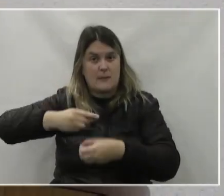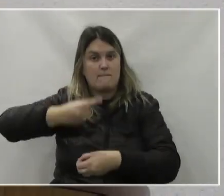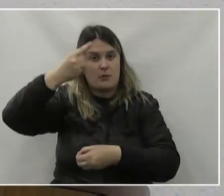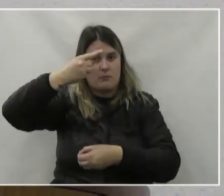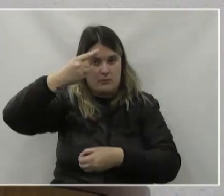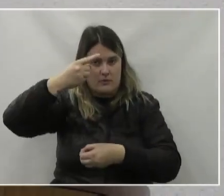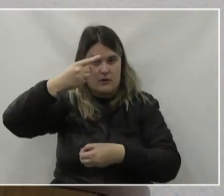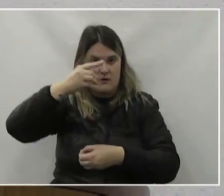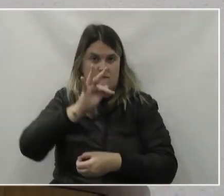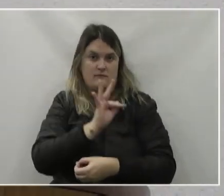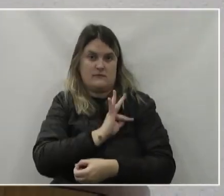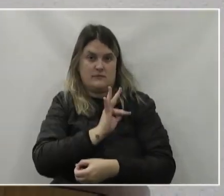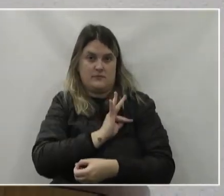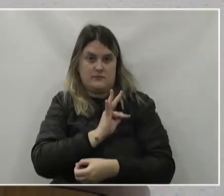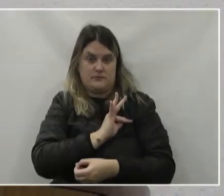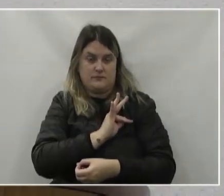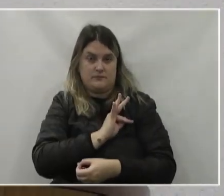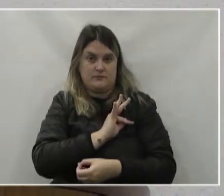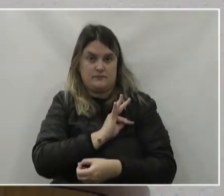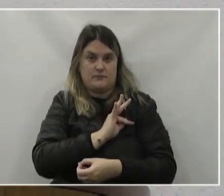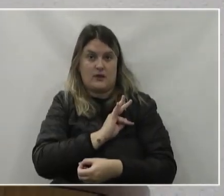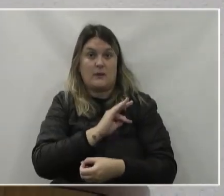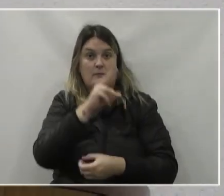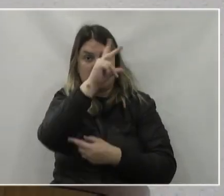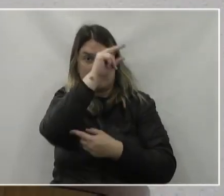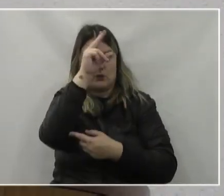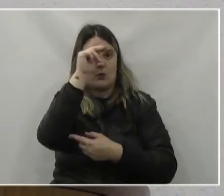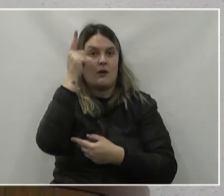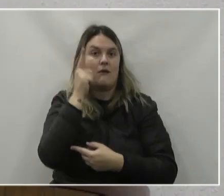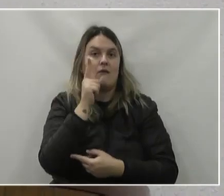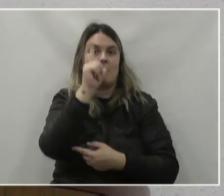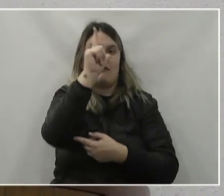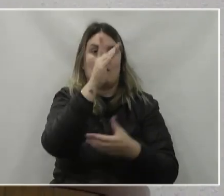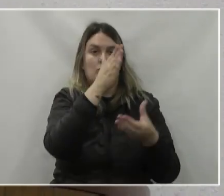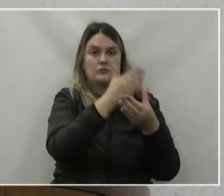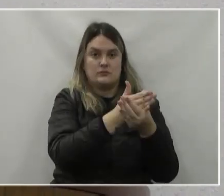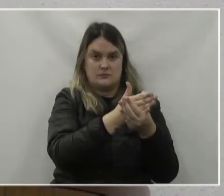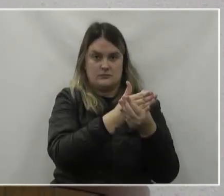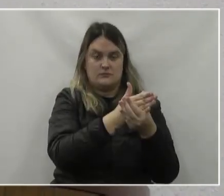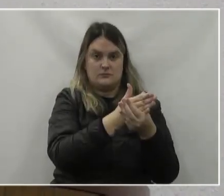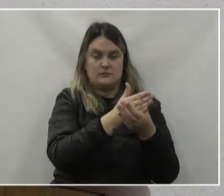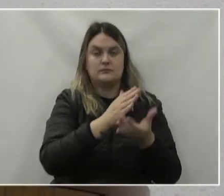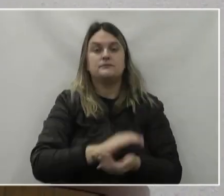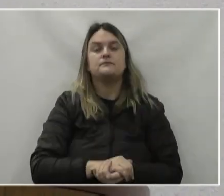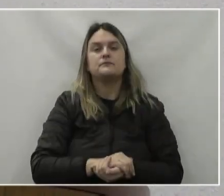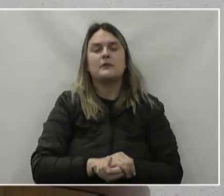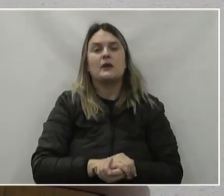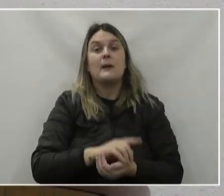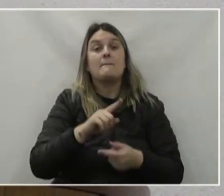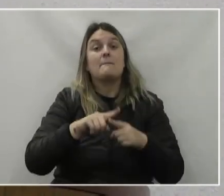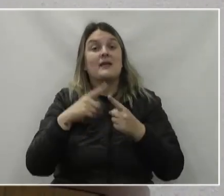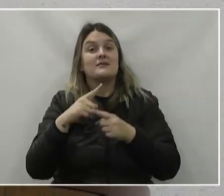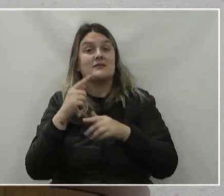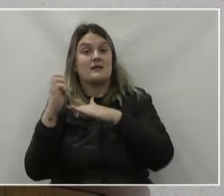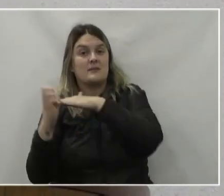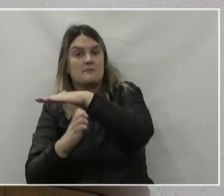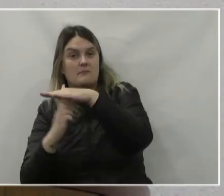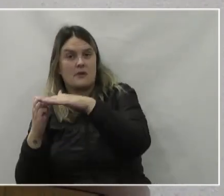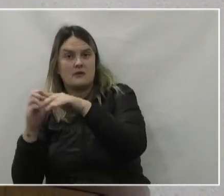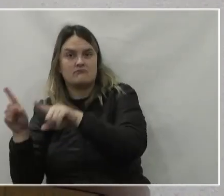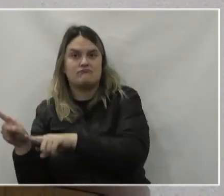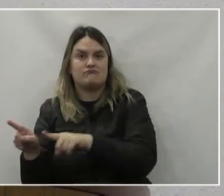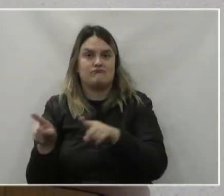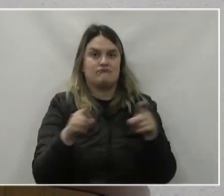instância, né, nós tivemos êxito, né? O município acabou tendo êxito, mas a empresa acabou recorrendo